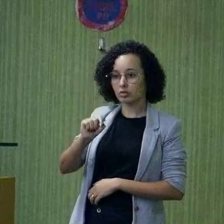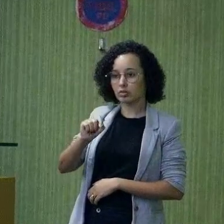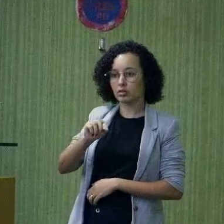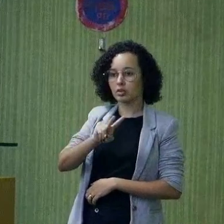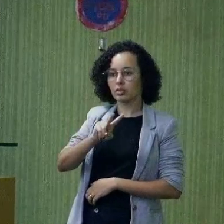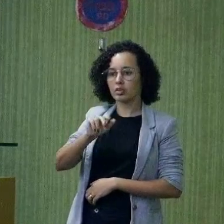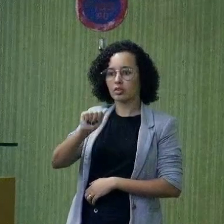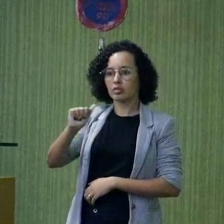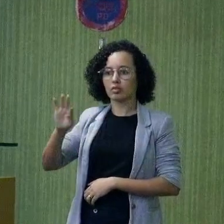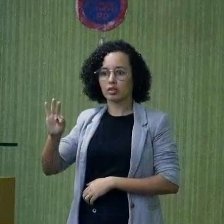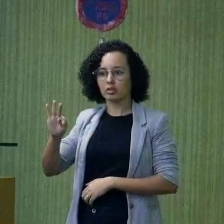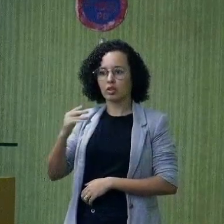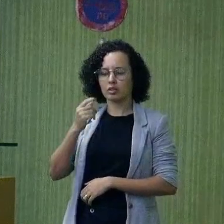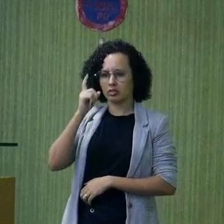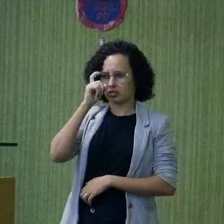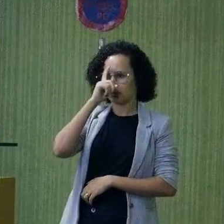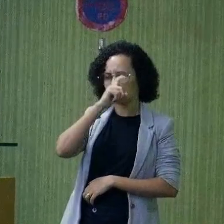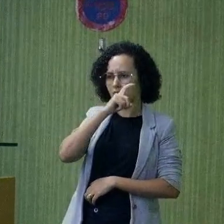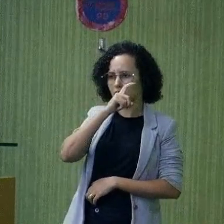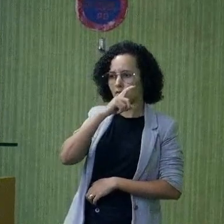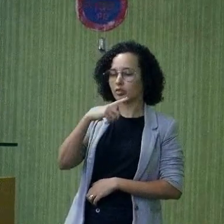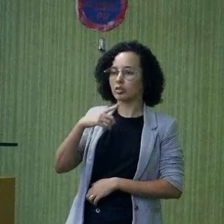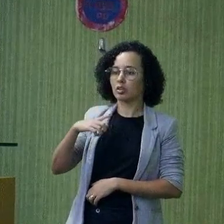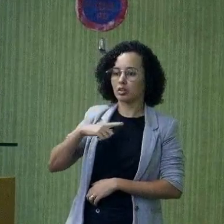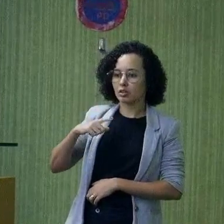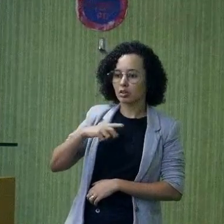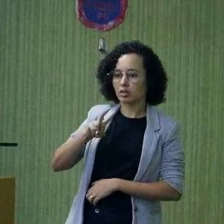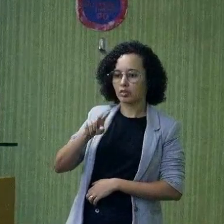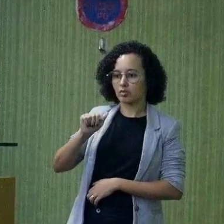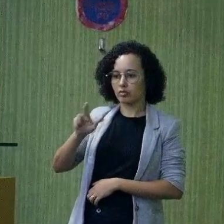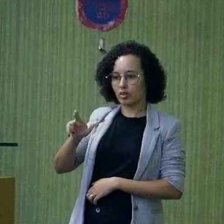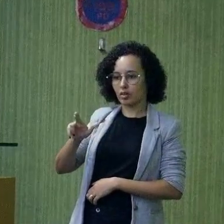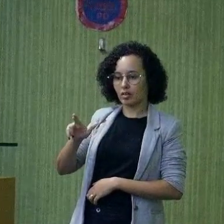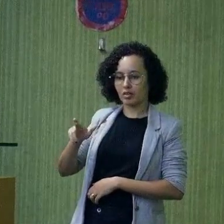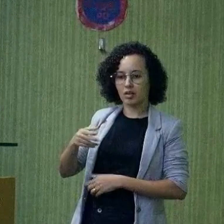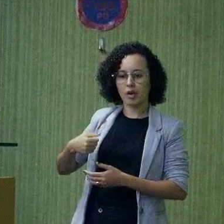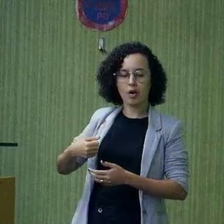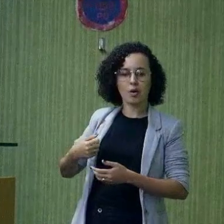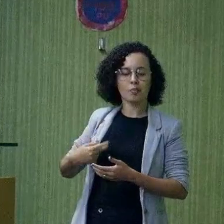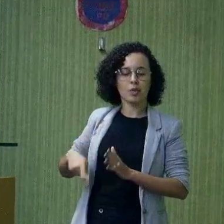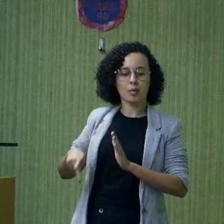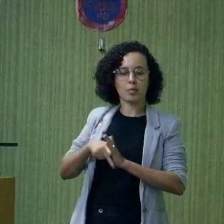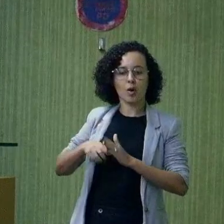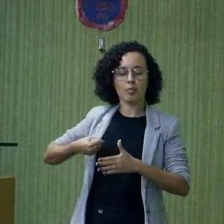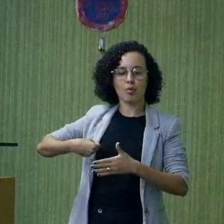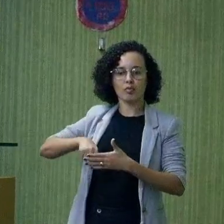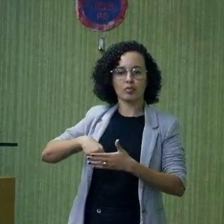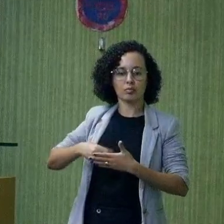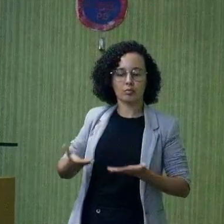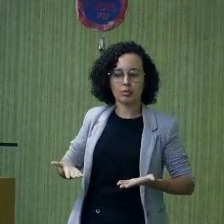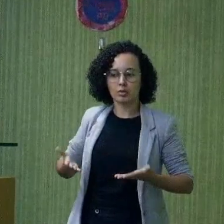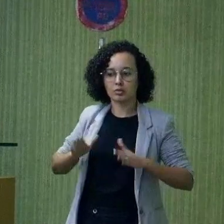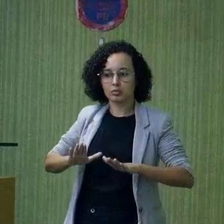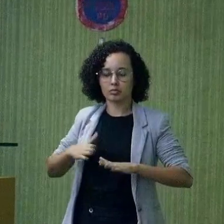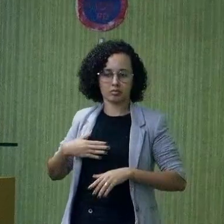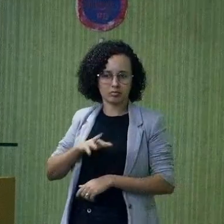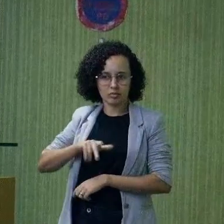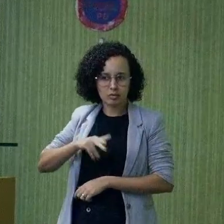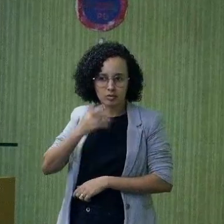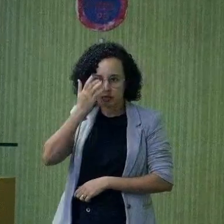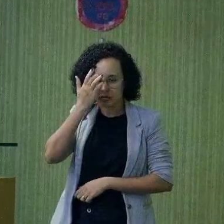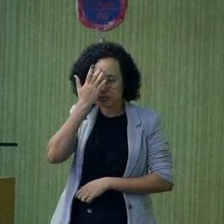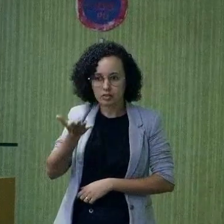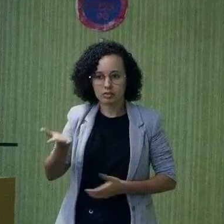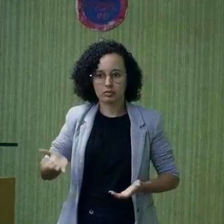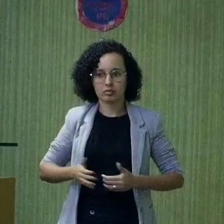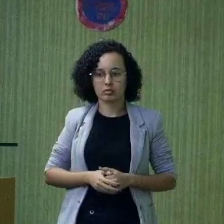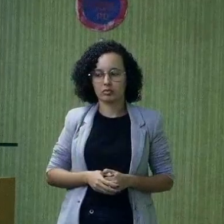de eu entendo dear aquele negócio do futebol quando né mas divat dif não é fácil gente e E